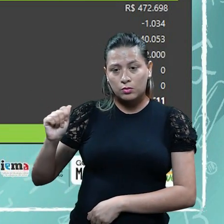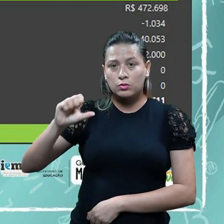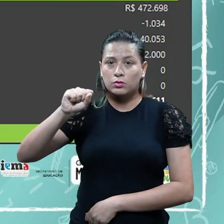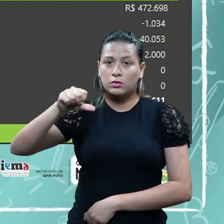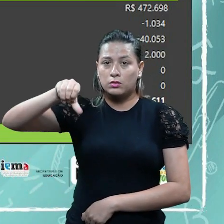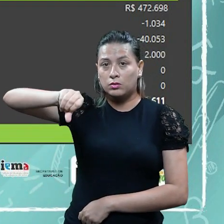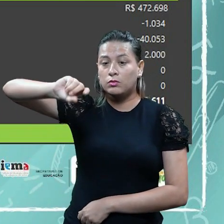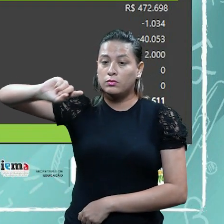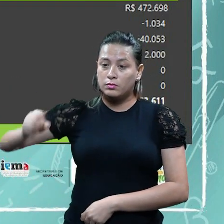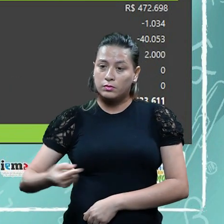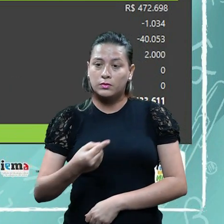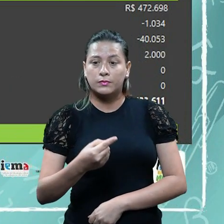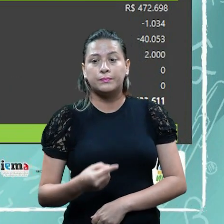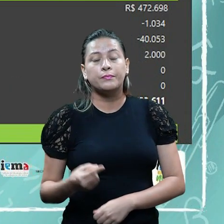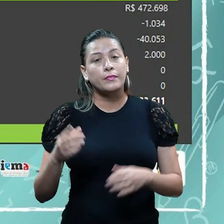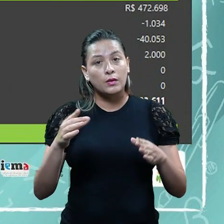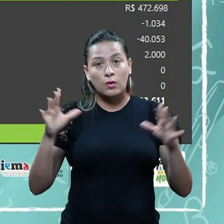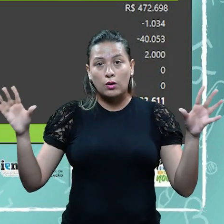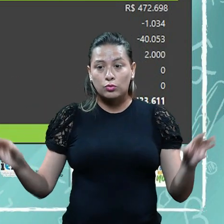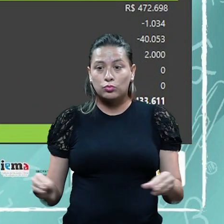vendido R$